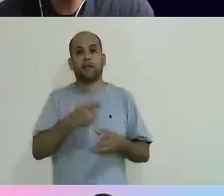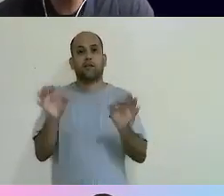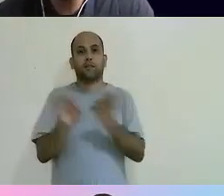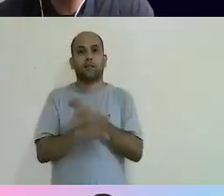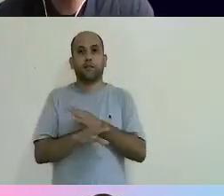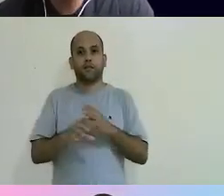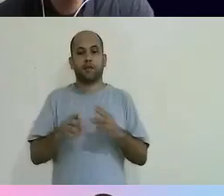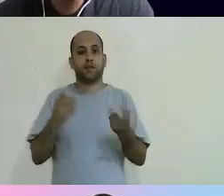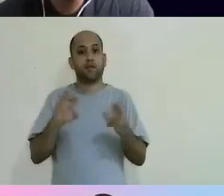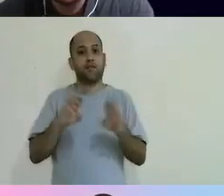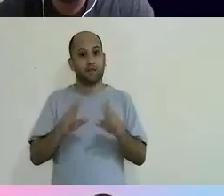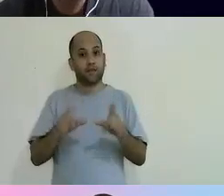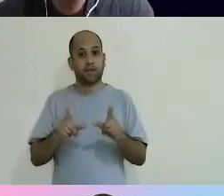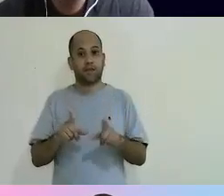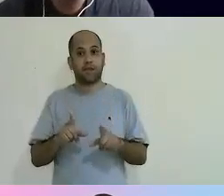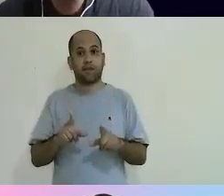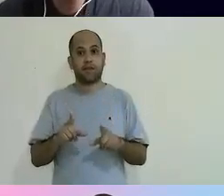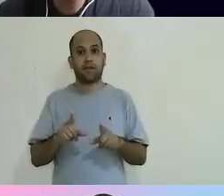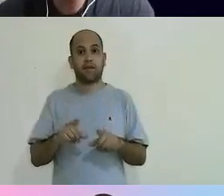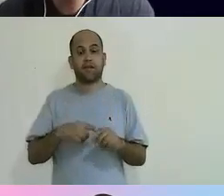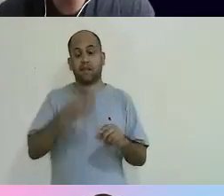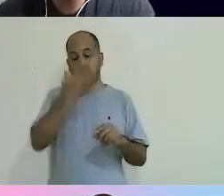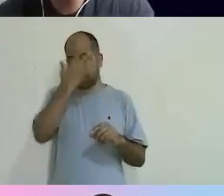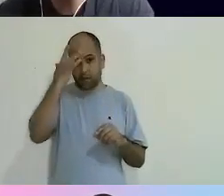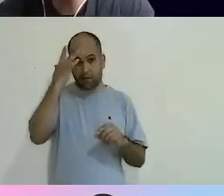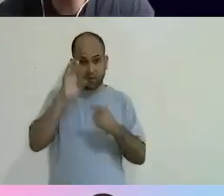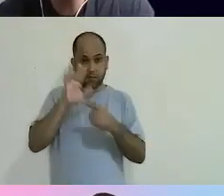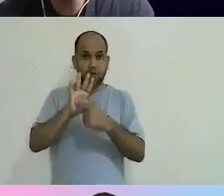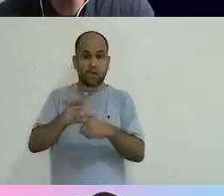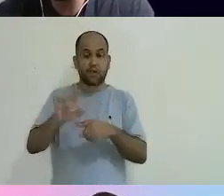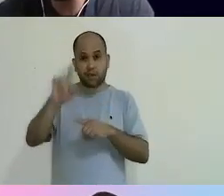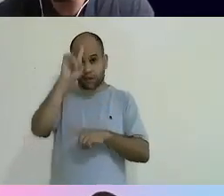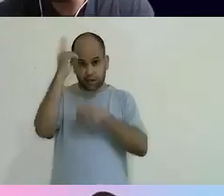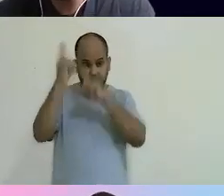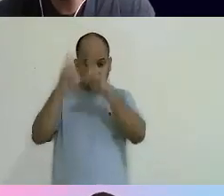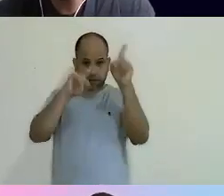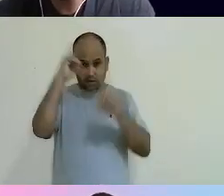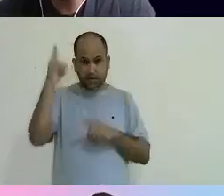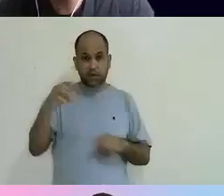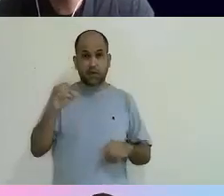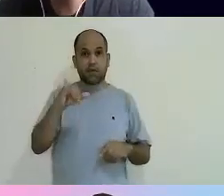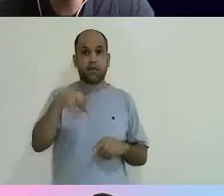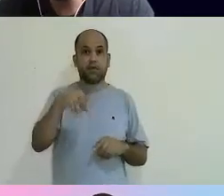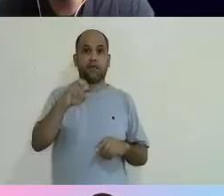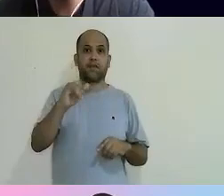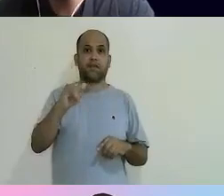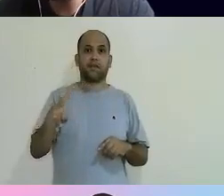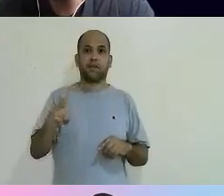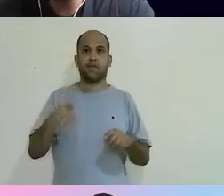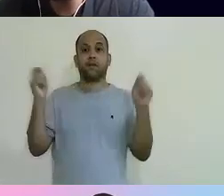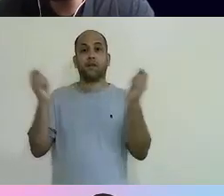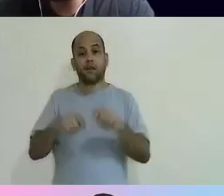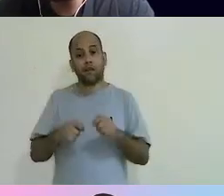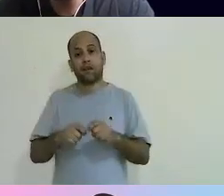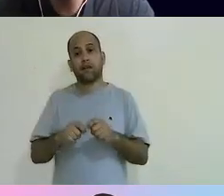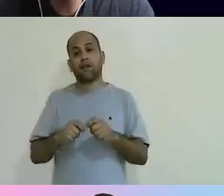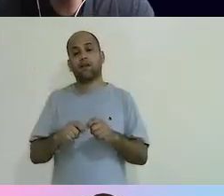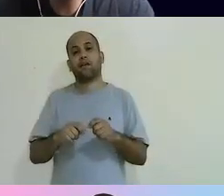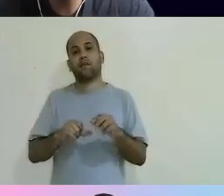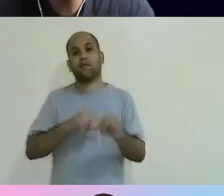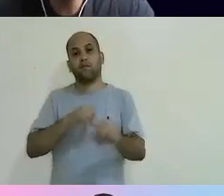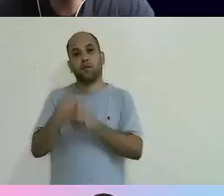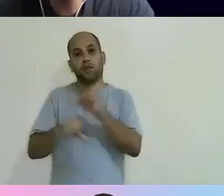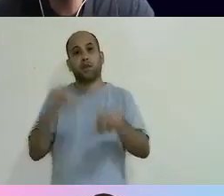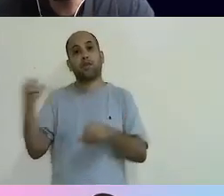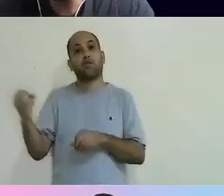pelo contrário, espera que essa pessoa traga a criatividade, traga a inovação dela para que ela possa gerar um novo